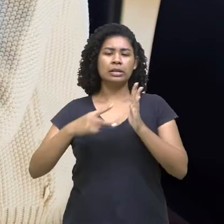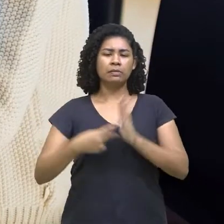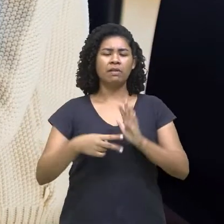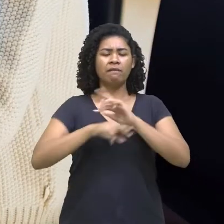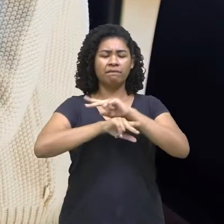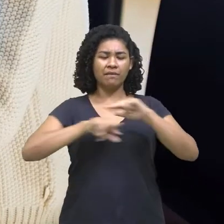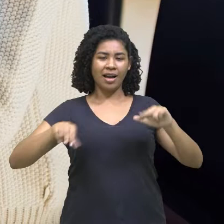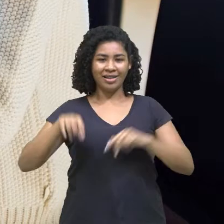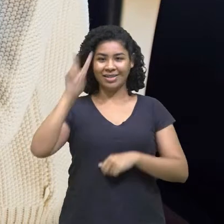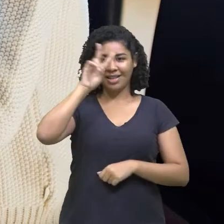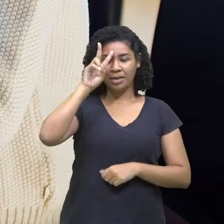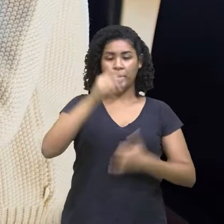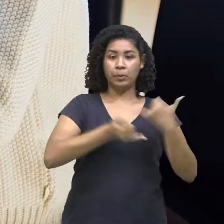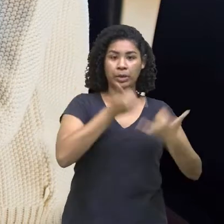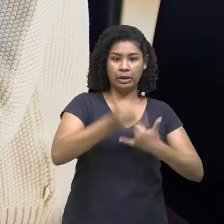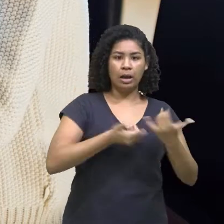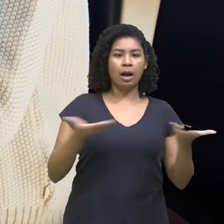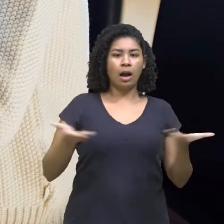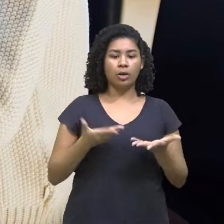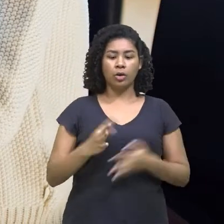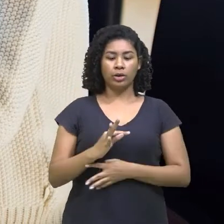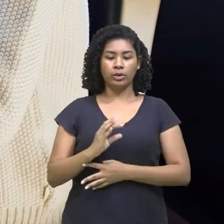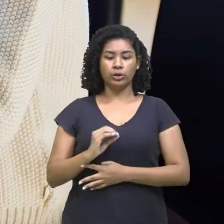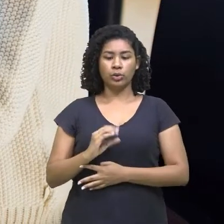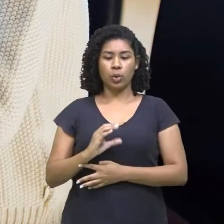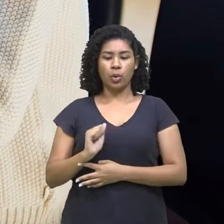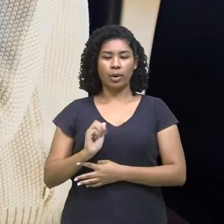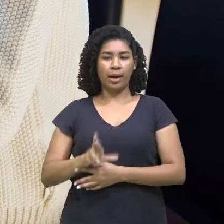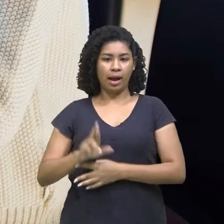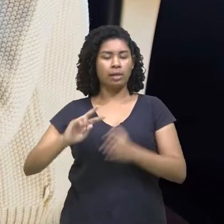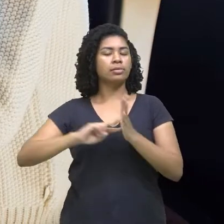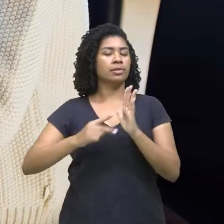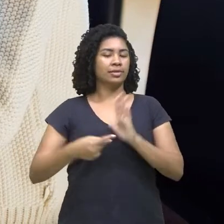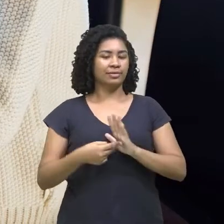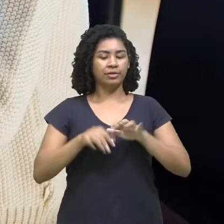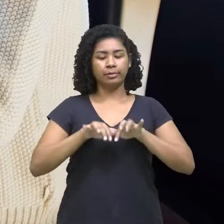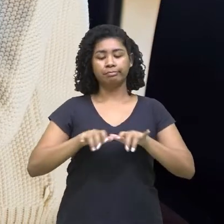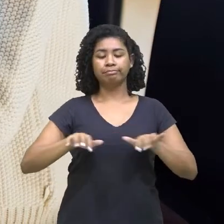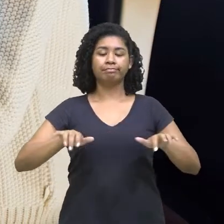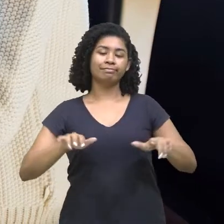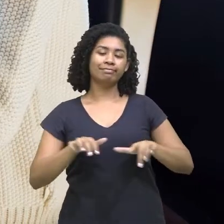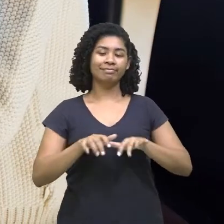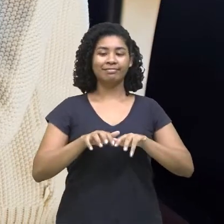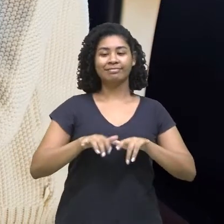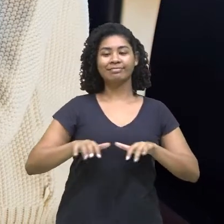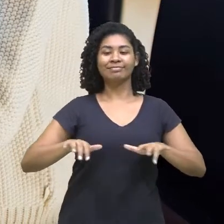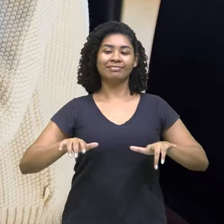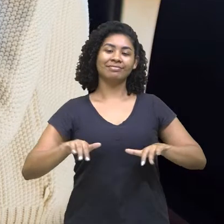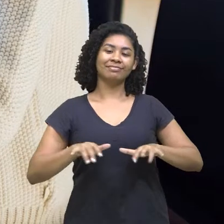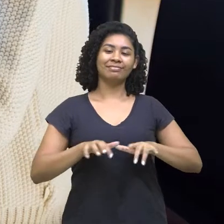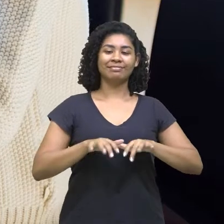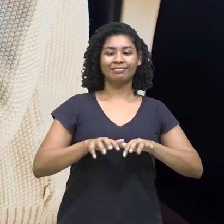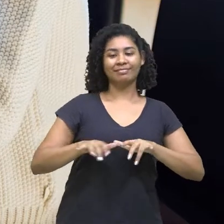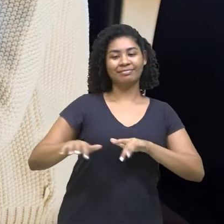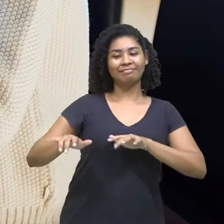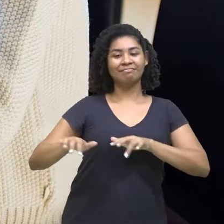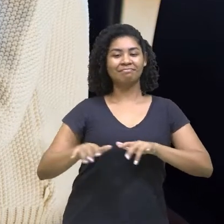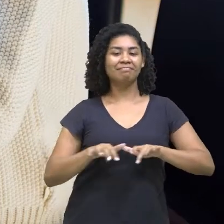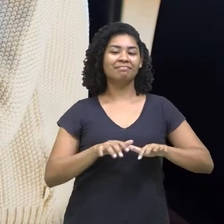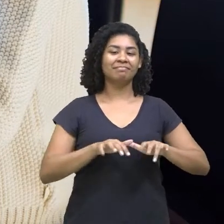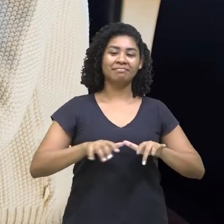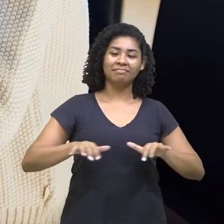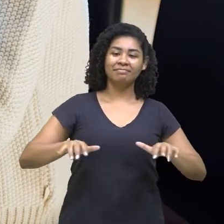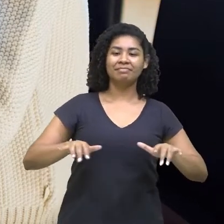o verbo jogar, agora é o verbo tocar, no caso é instrumento musical. Nesse exemplo é o piano, play the piano, tocar o